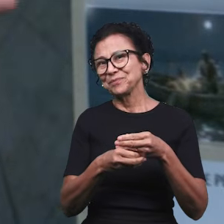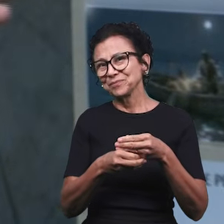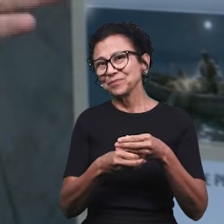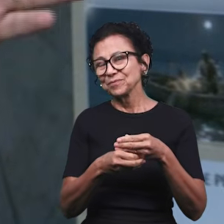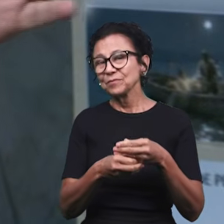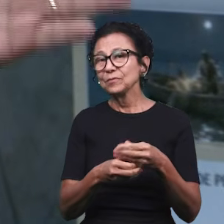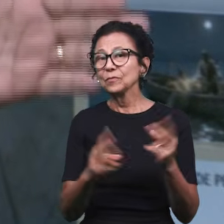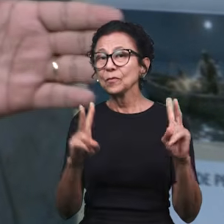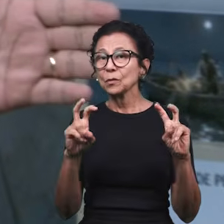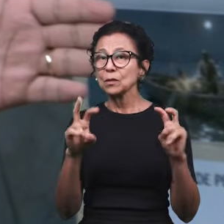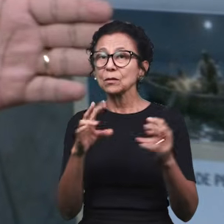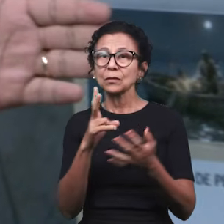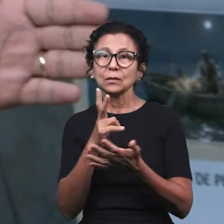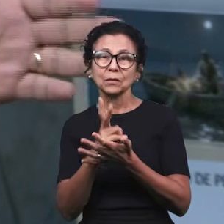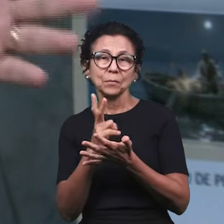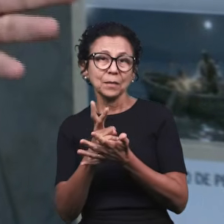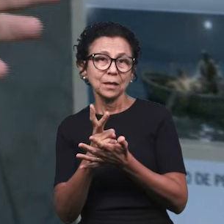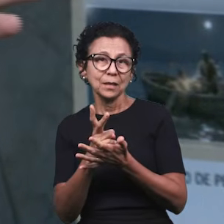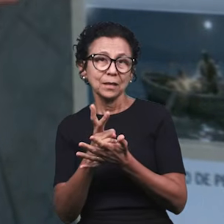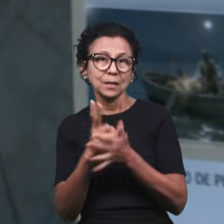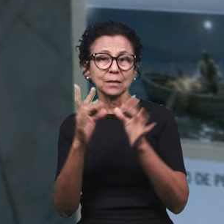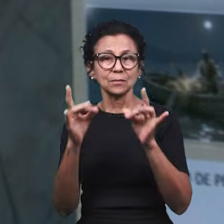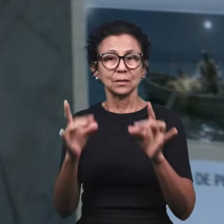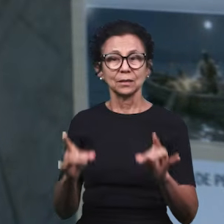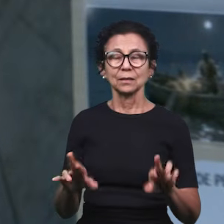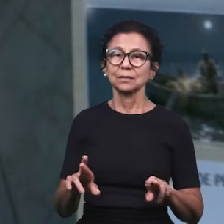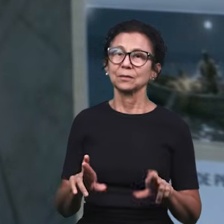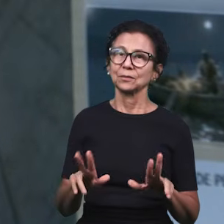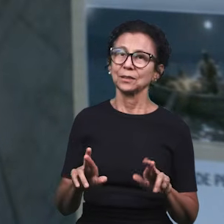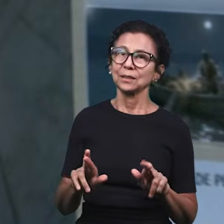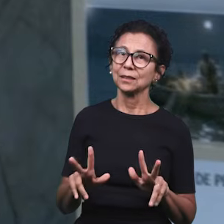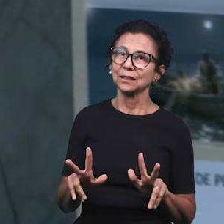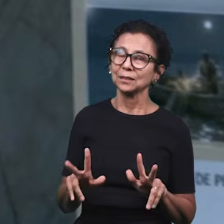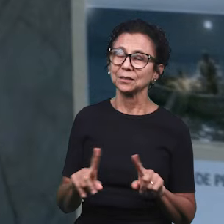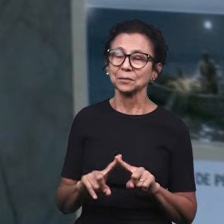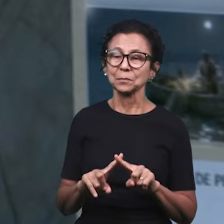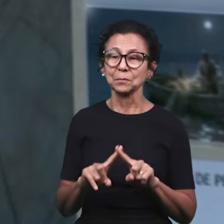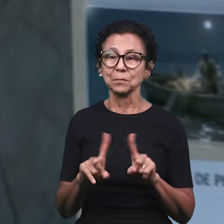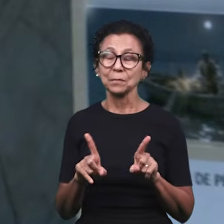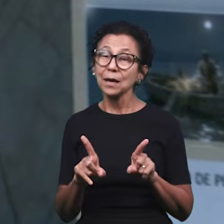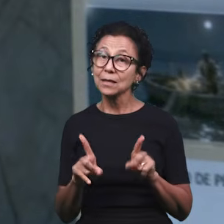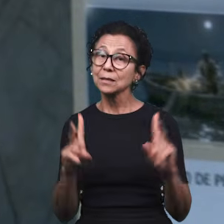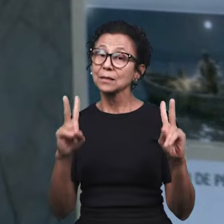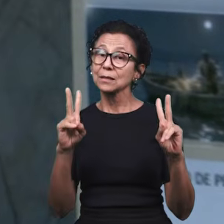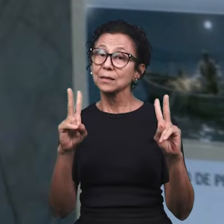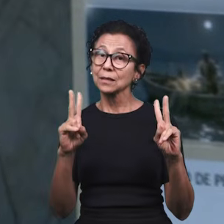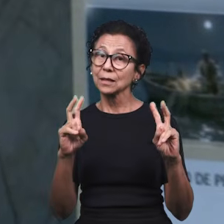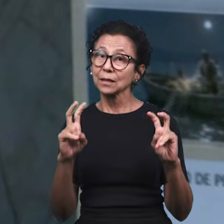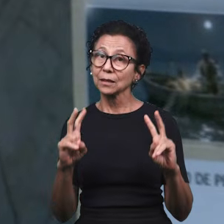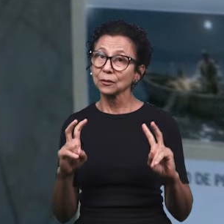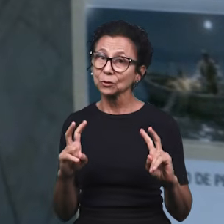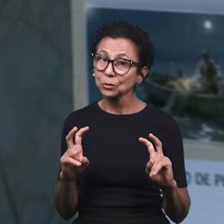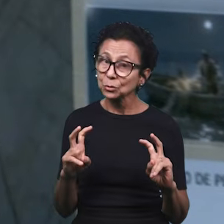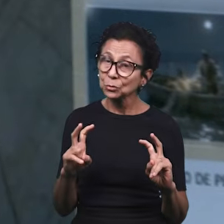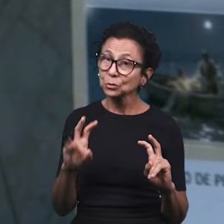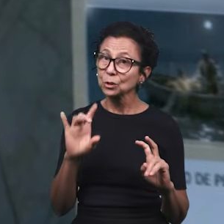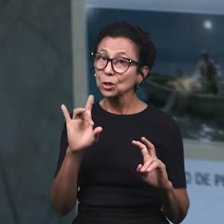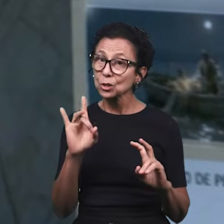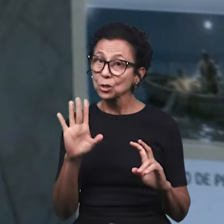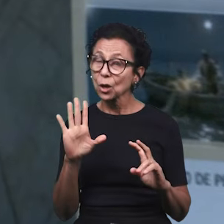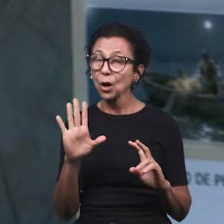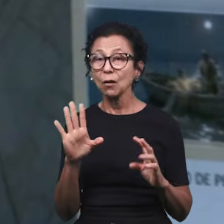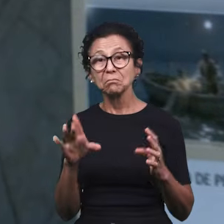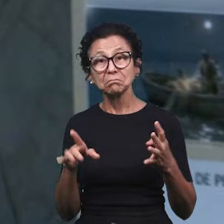fala-se sobre o mesmo assunto, com detalhes diferentes, mas existem assuntos que só alguns